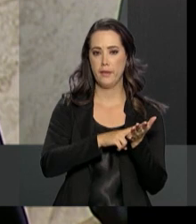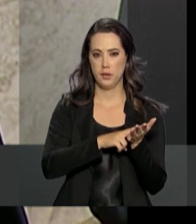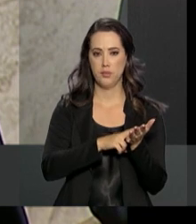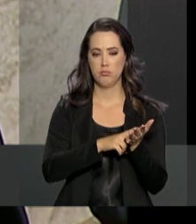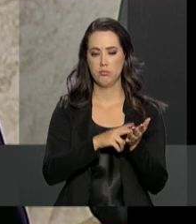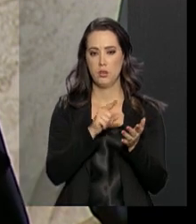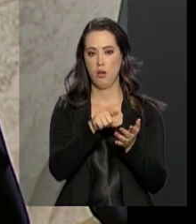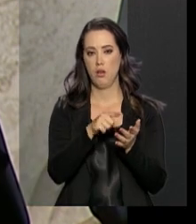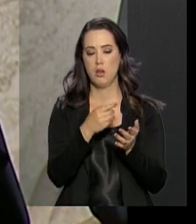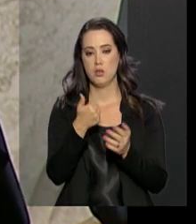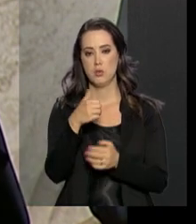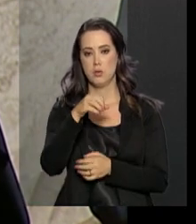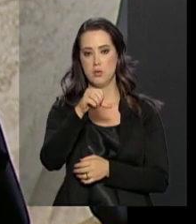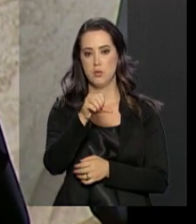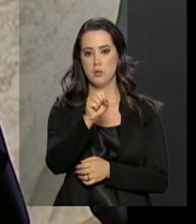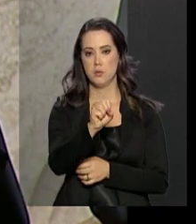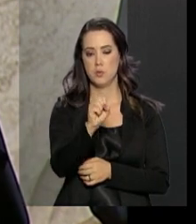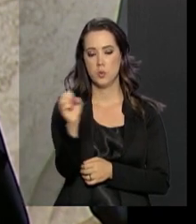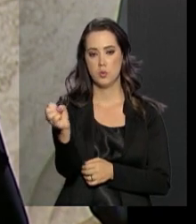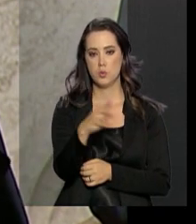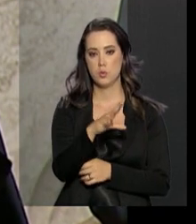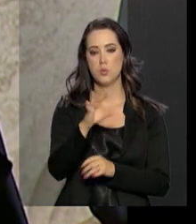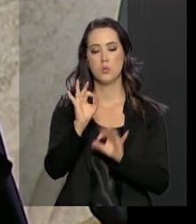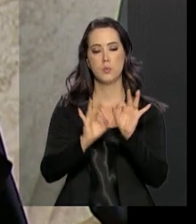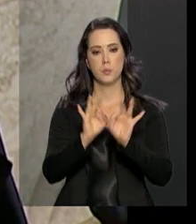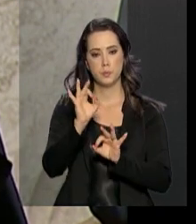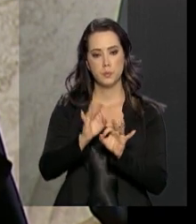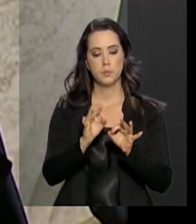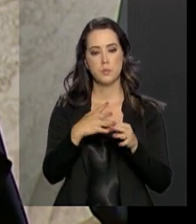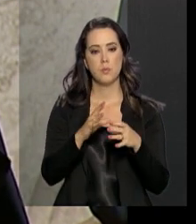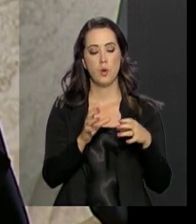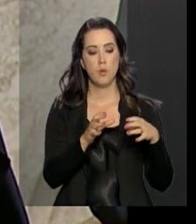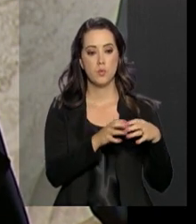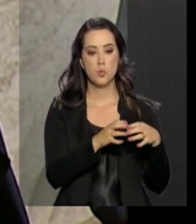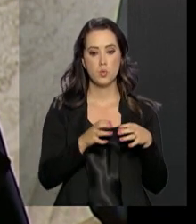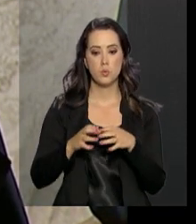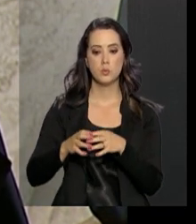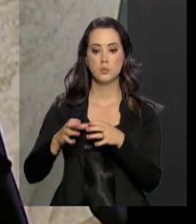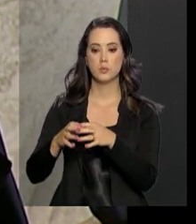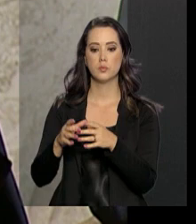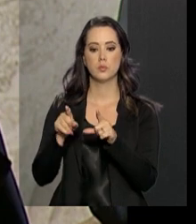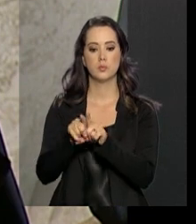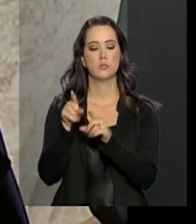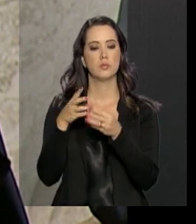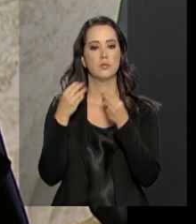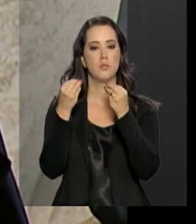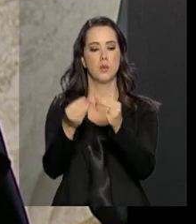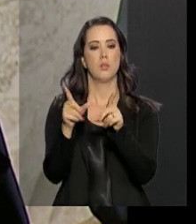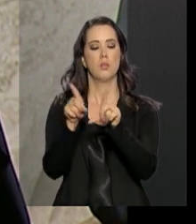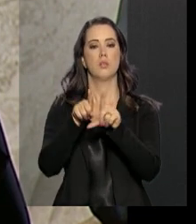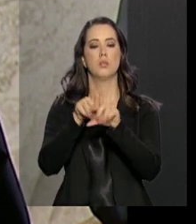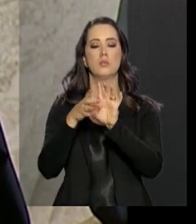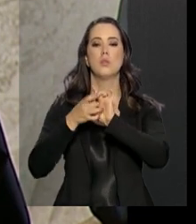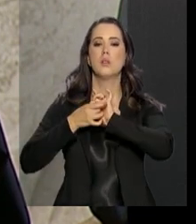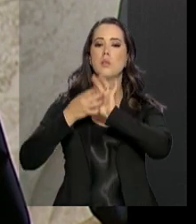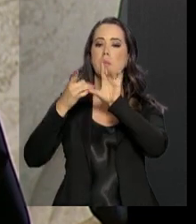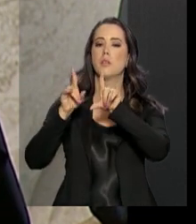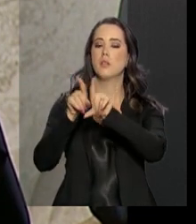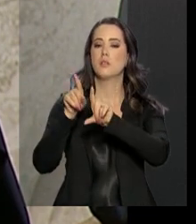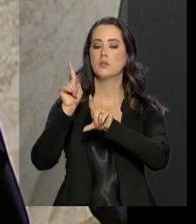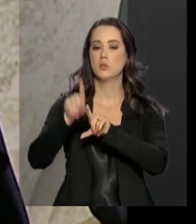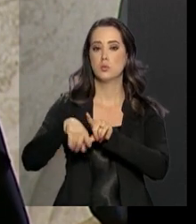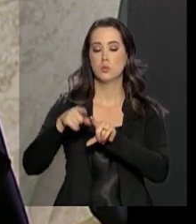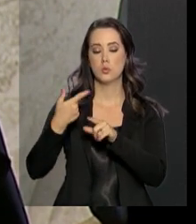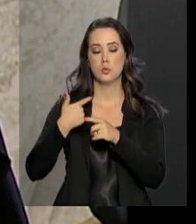poder de novas estruturas e encargos garantindo-lhe tanto a independência